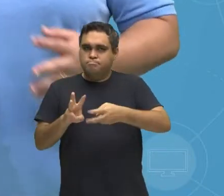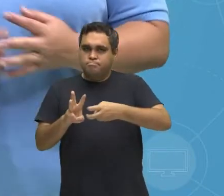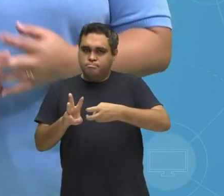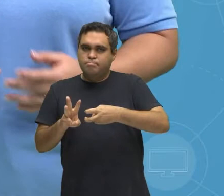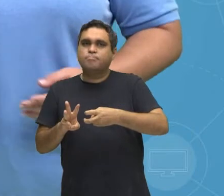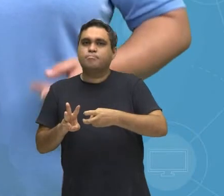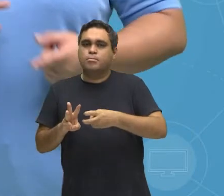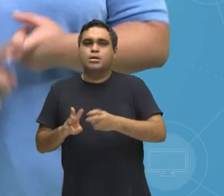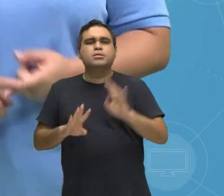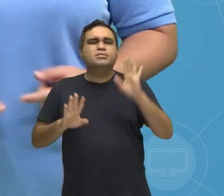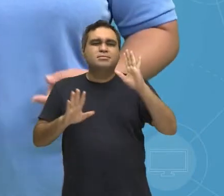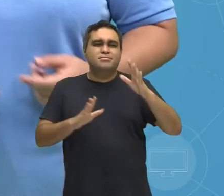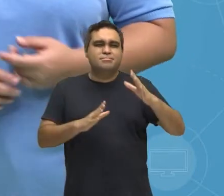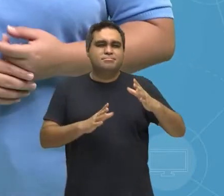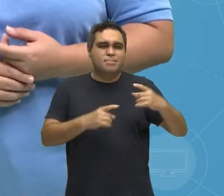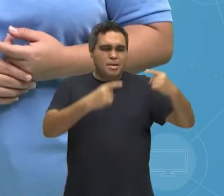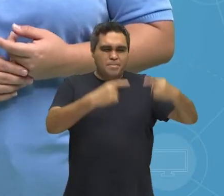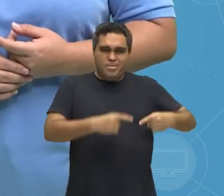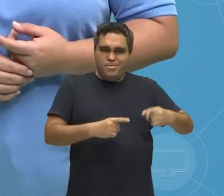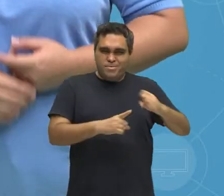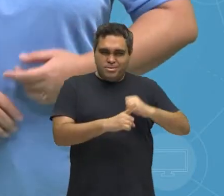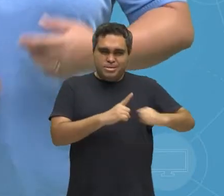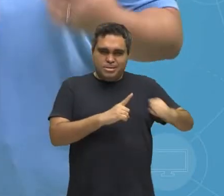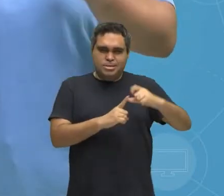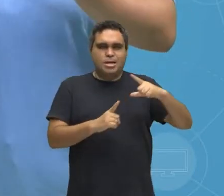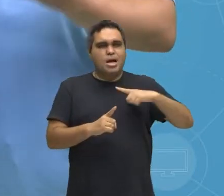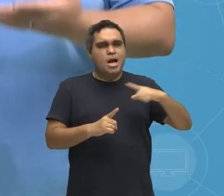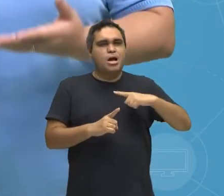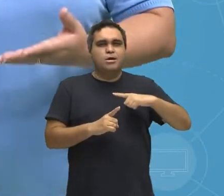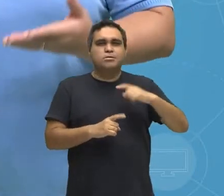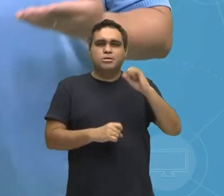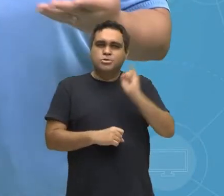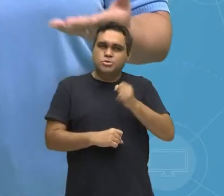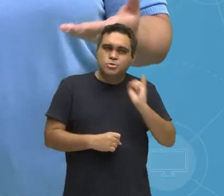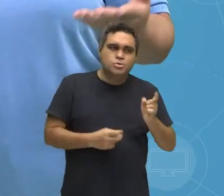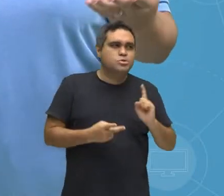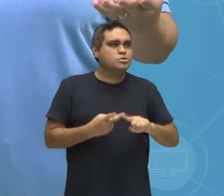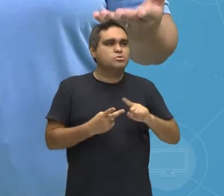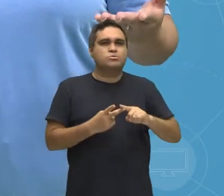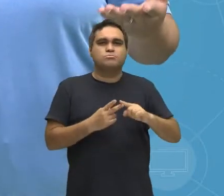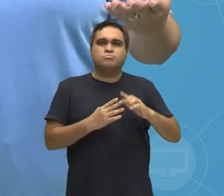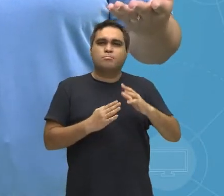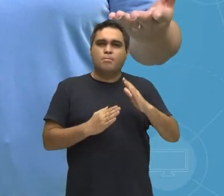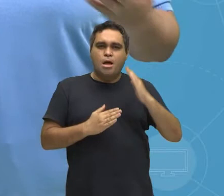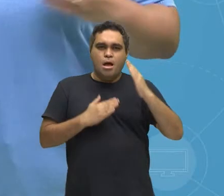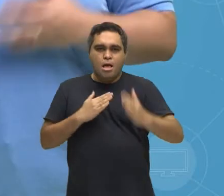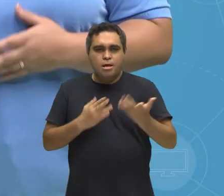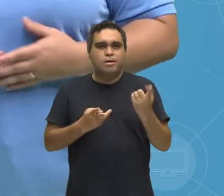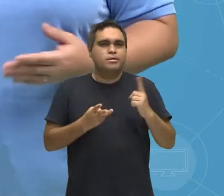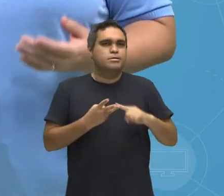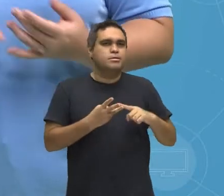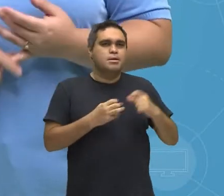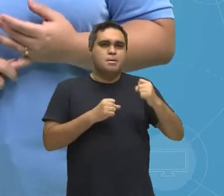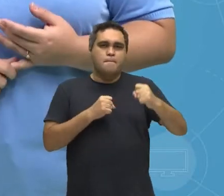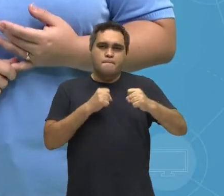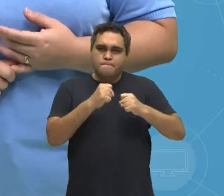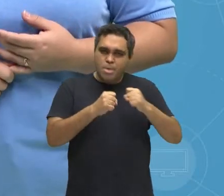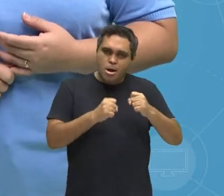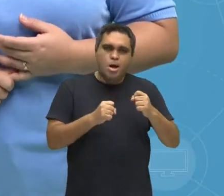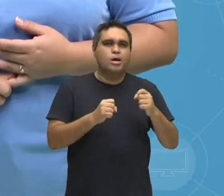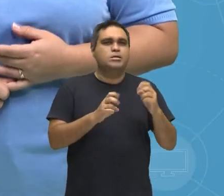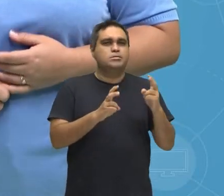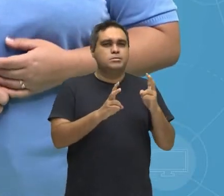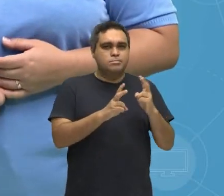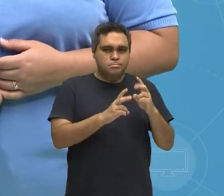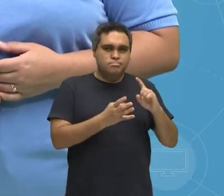karatê, taekwondo, boxe, né? E na cultura indígena também tem as lutas corporais. Nós temos o